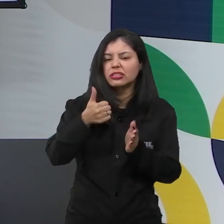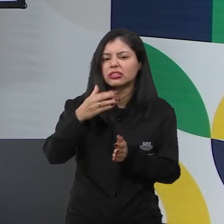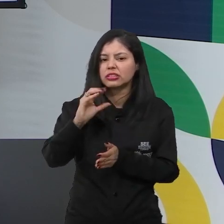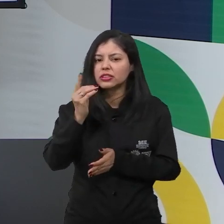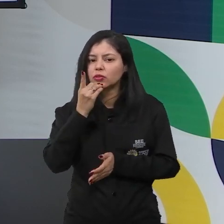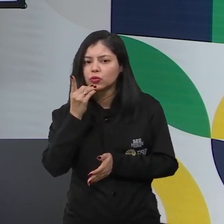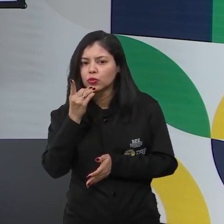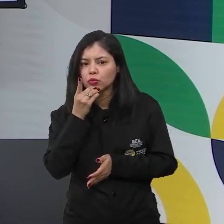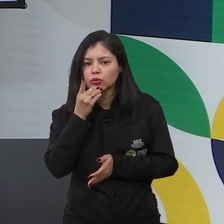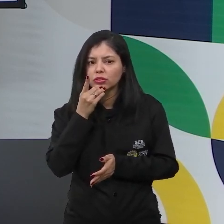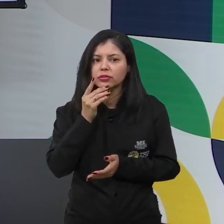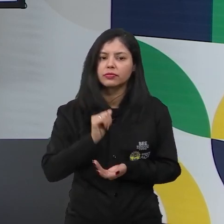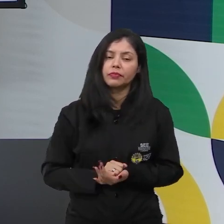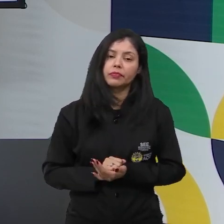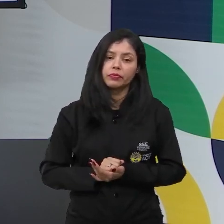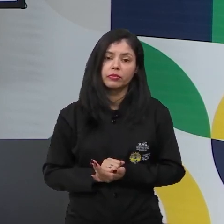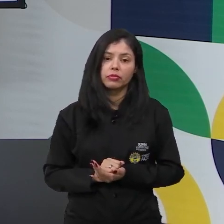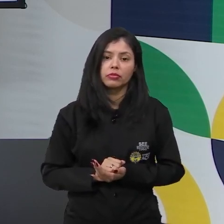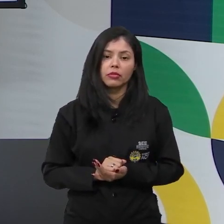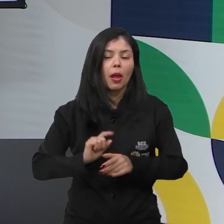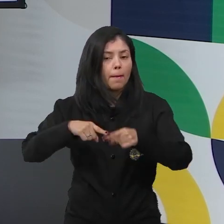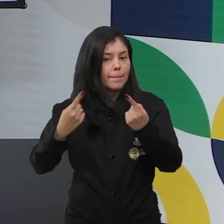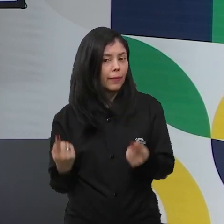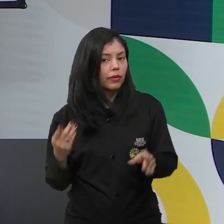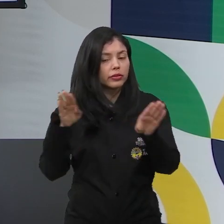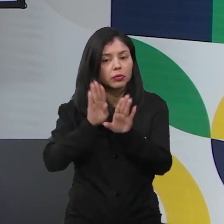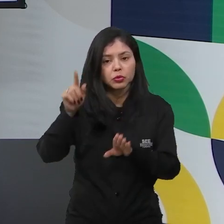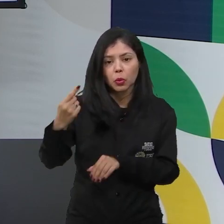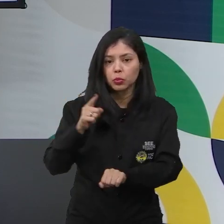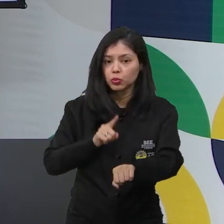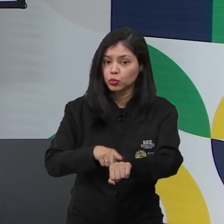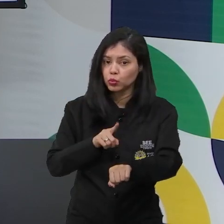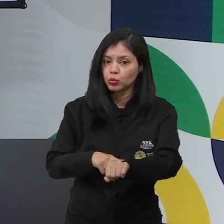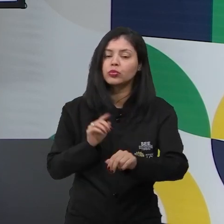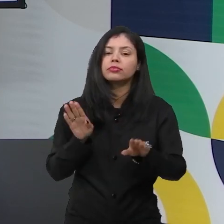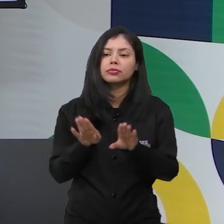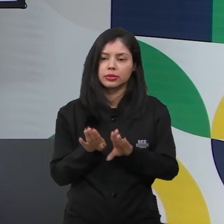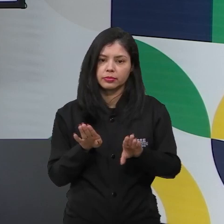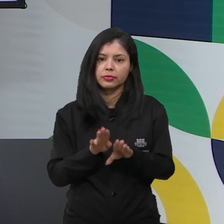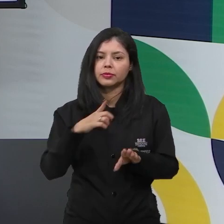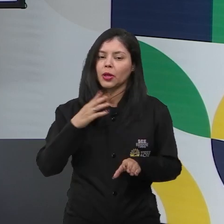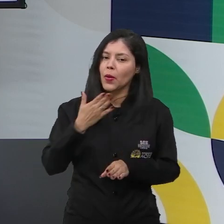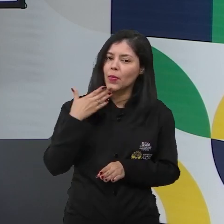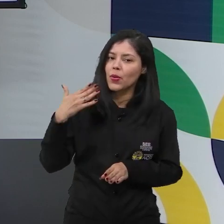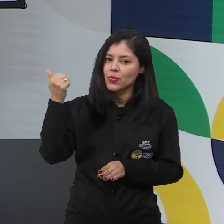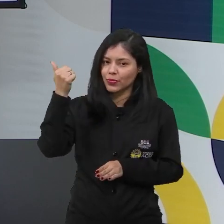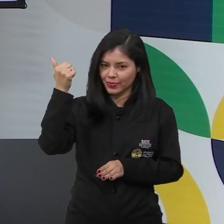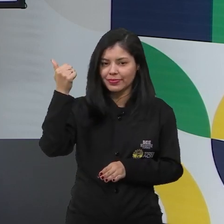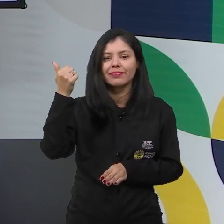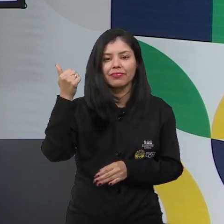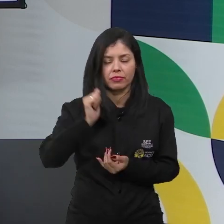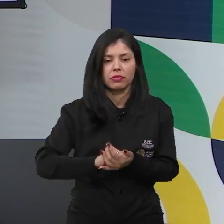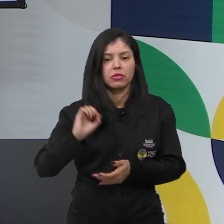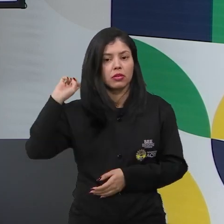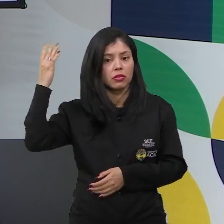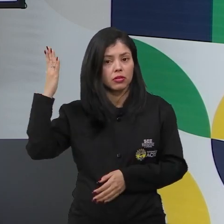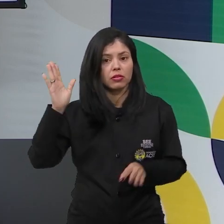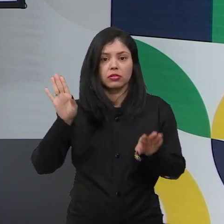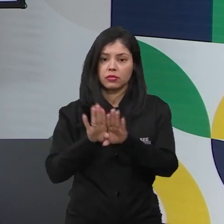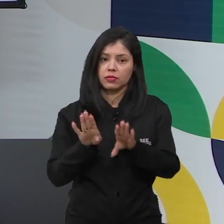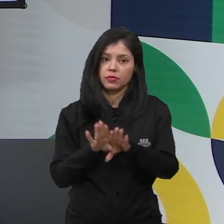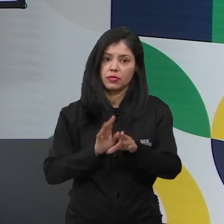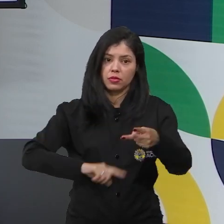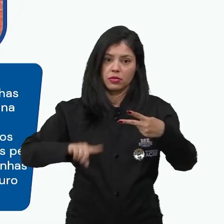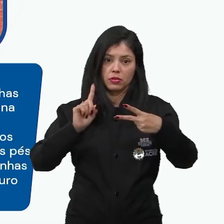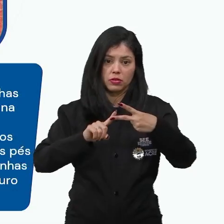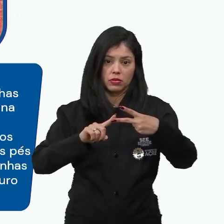né, convalescendo. Mas também, depois de um tempo, ela tem uma melhora, né, e ela é causada por